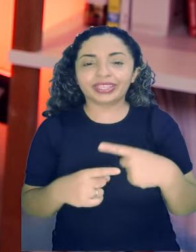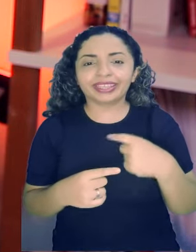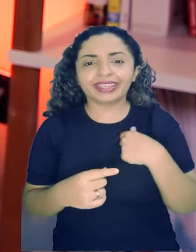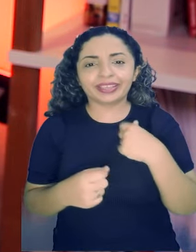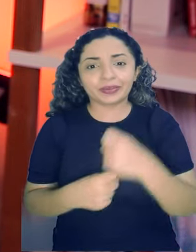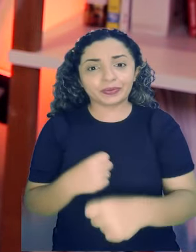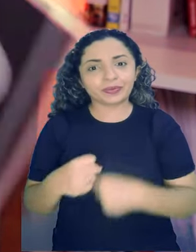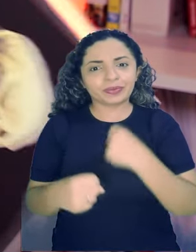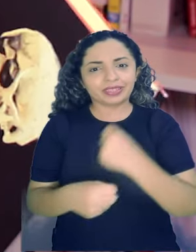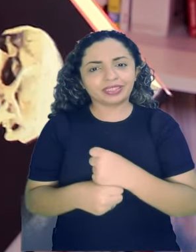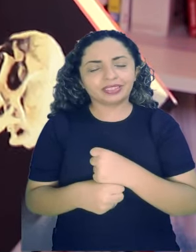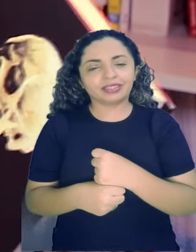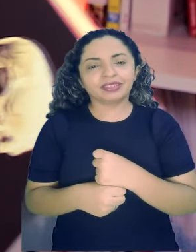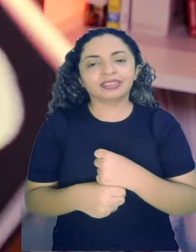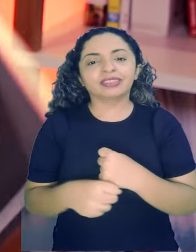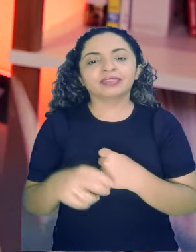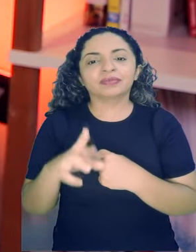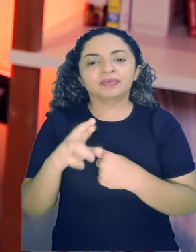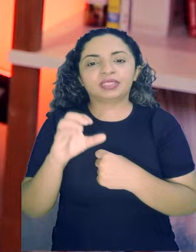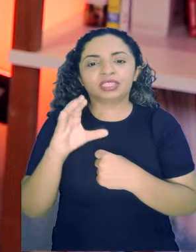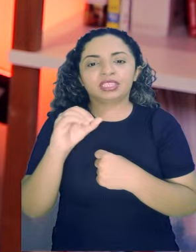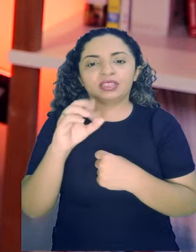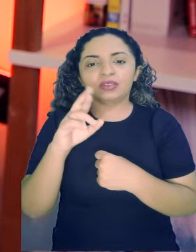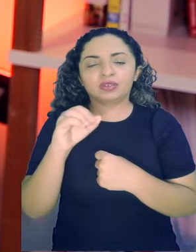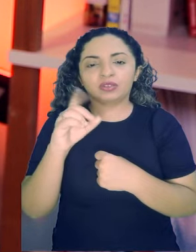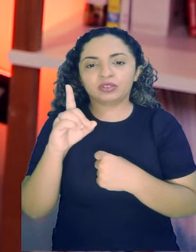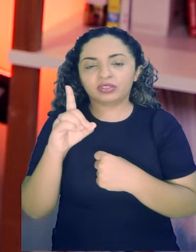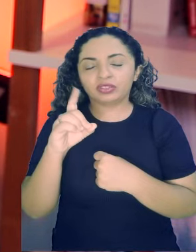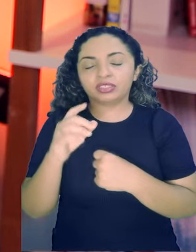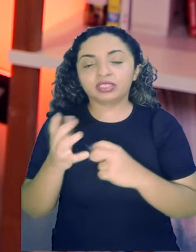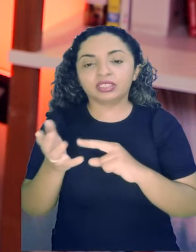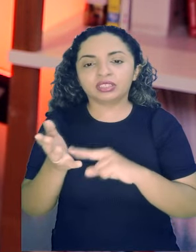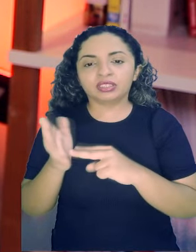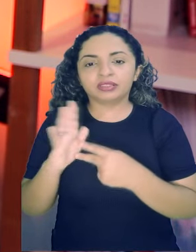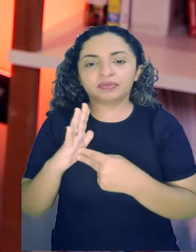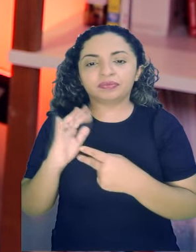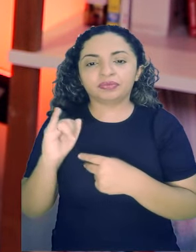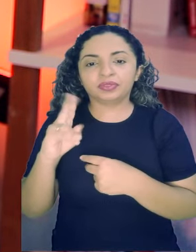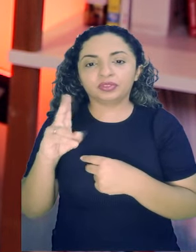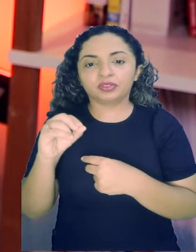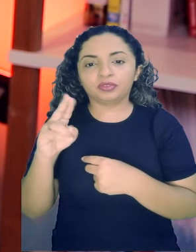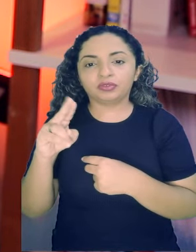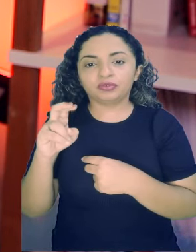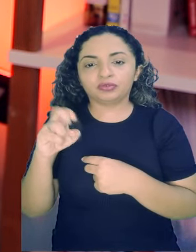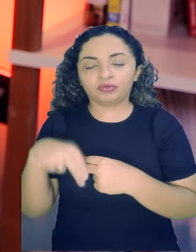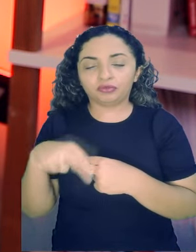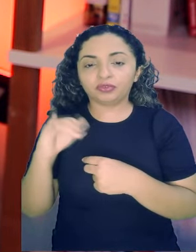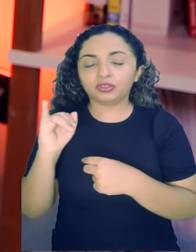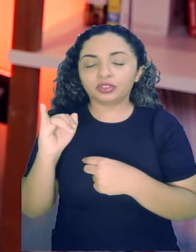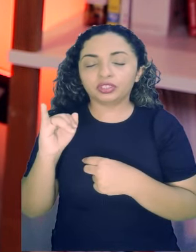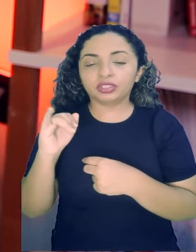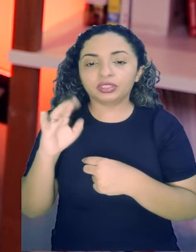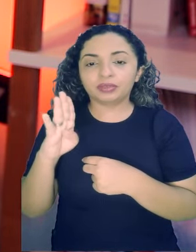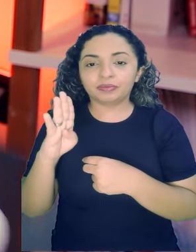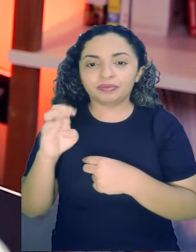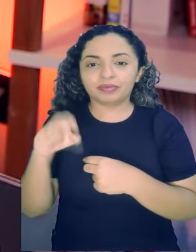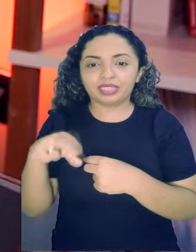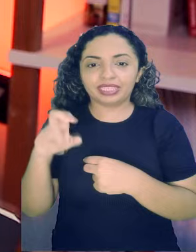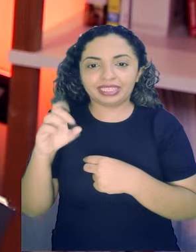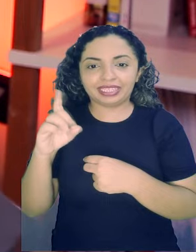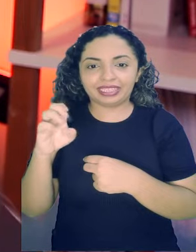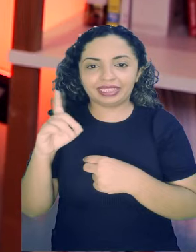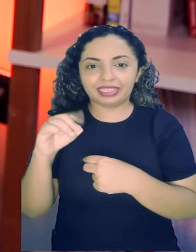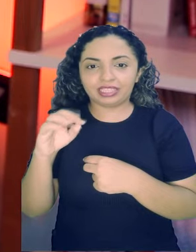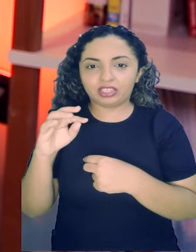livro foi lançado esse ano. Saiu aqui pela editora Record, com tradução da Ivone Benedetti, e pouca gente